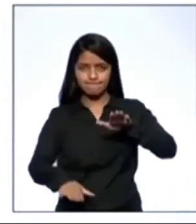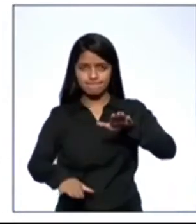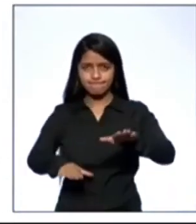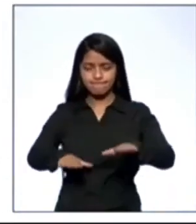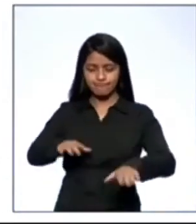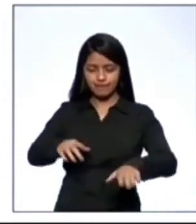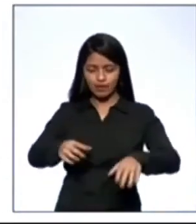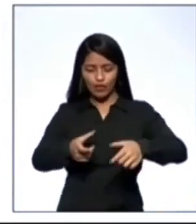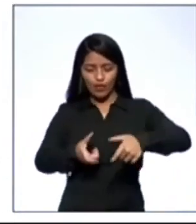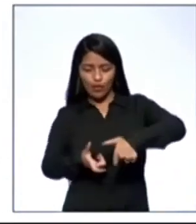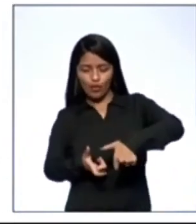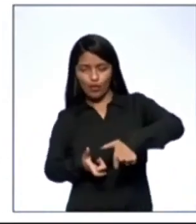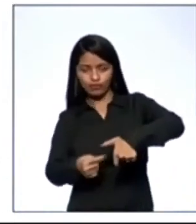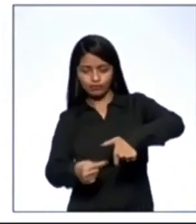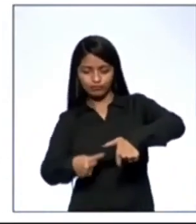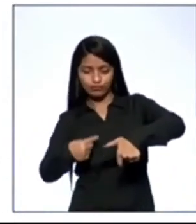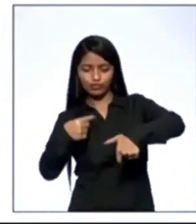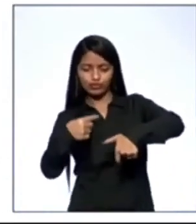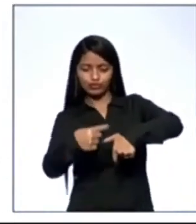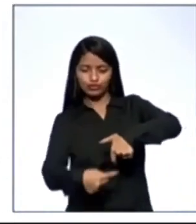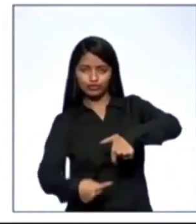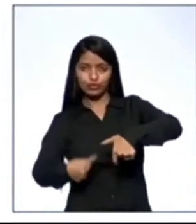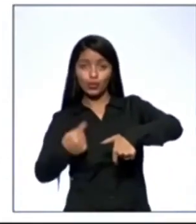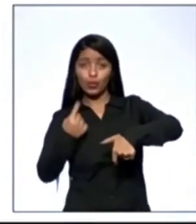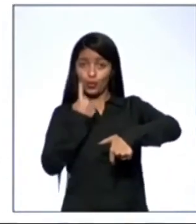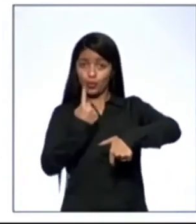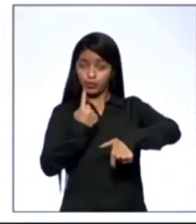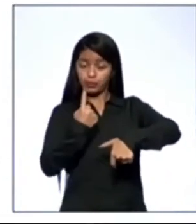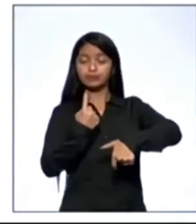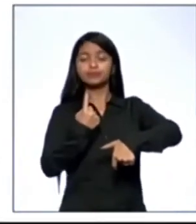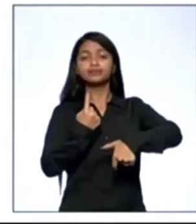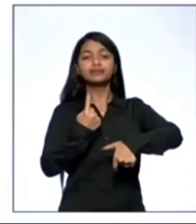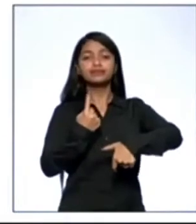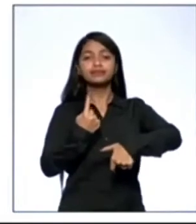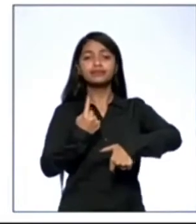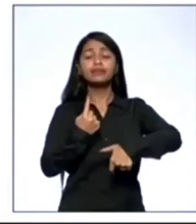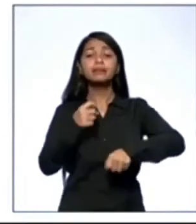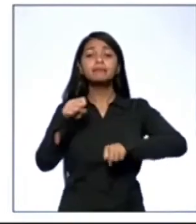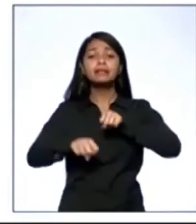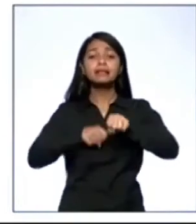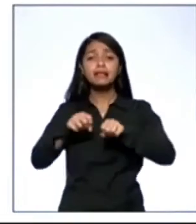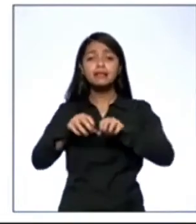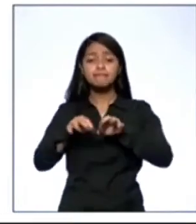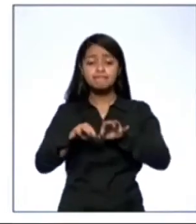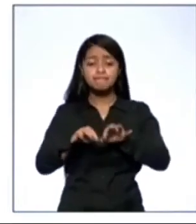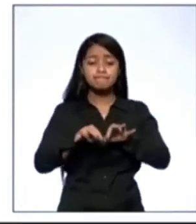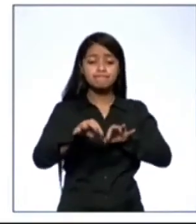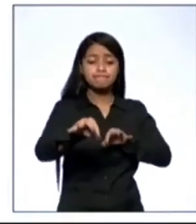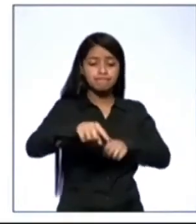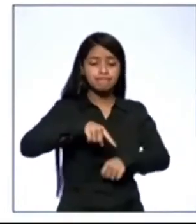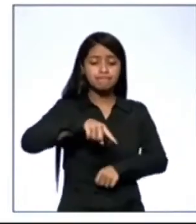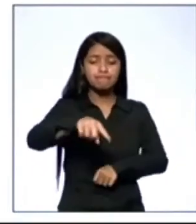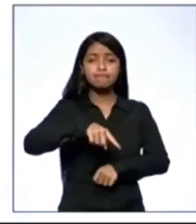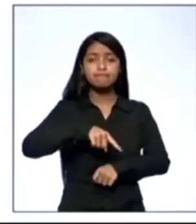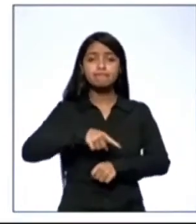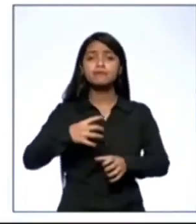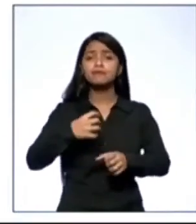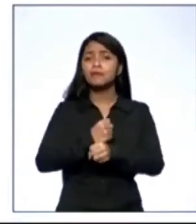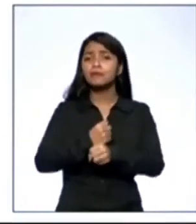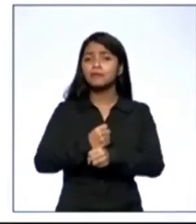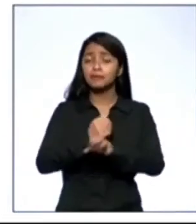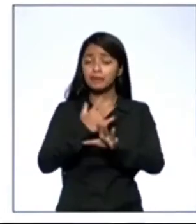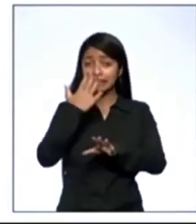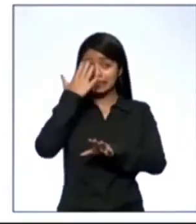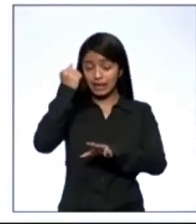completa, qual é a distância aproximada percorrida pela bike, sabendo-se que o comprimento